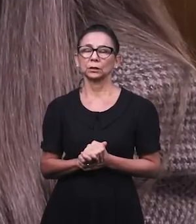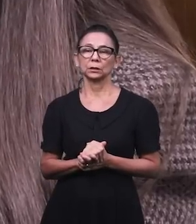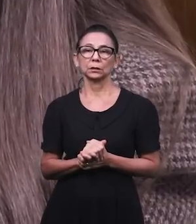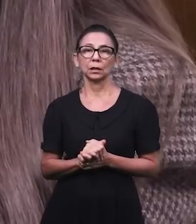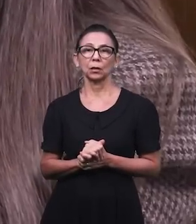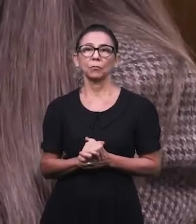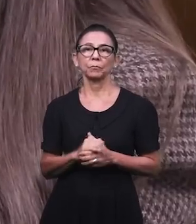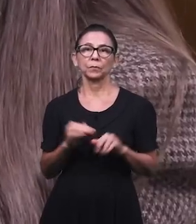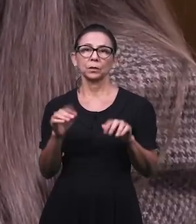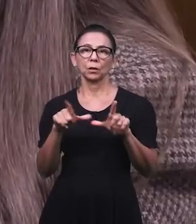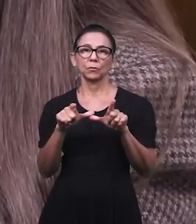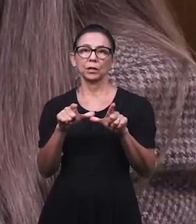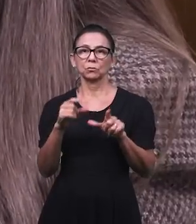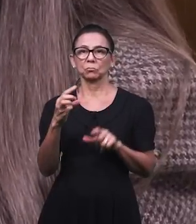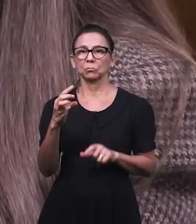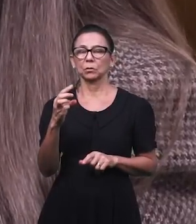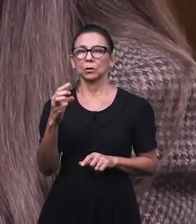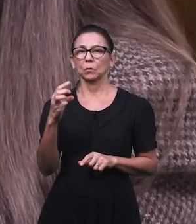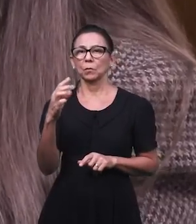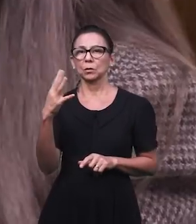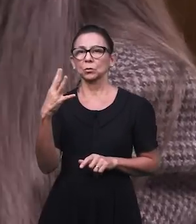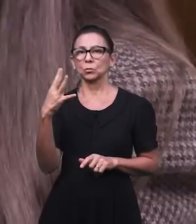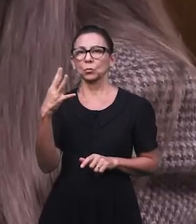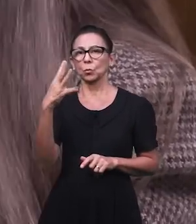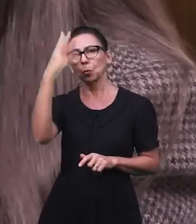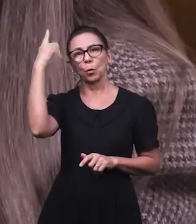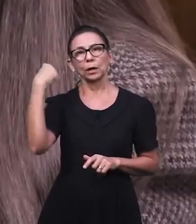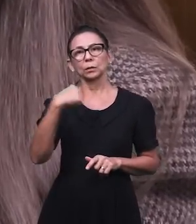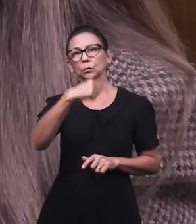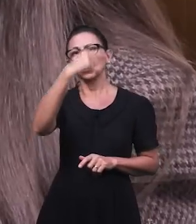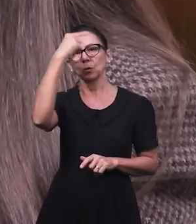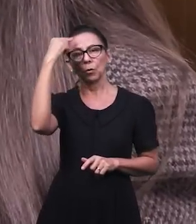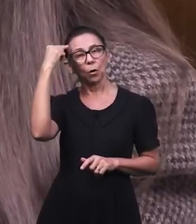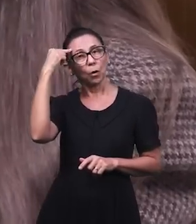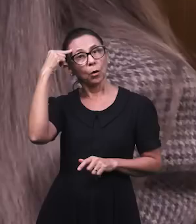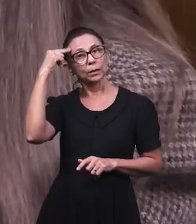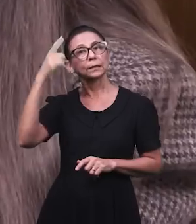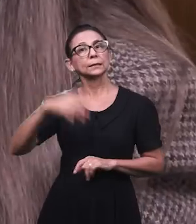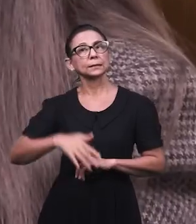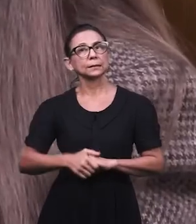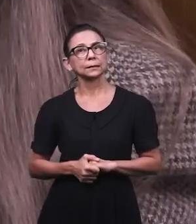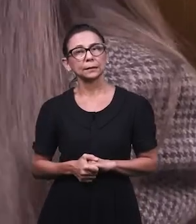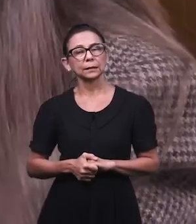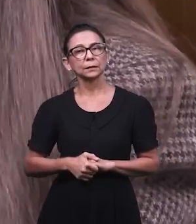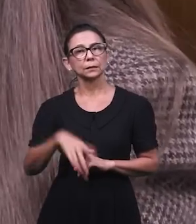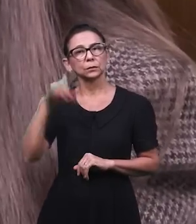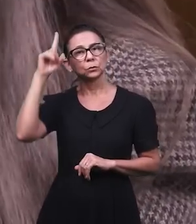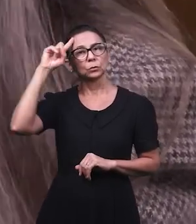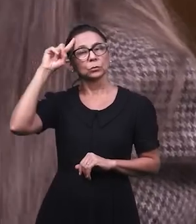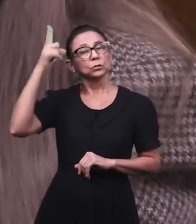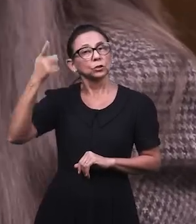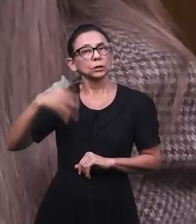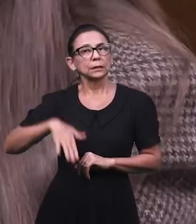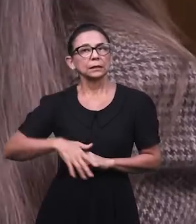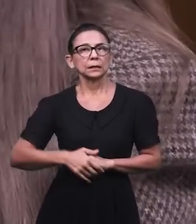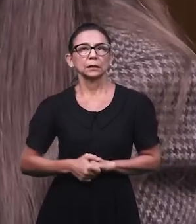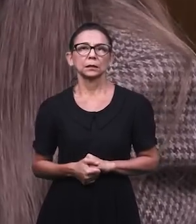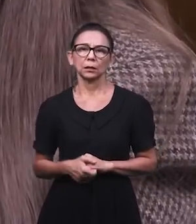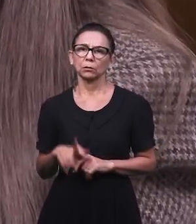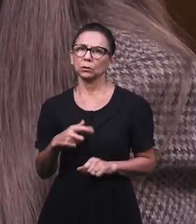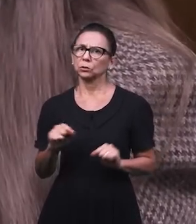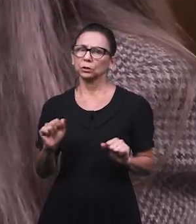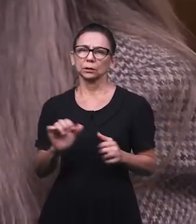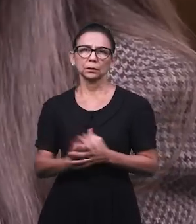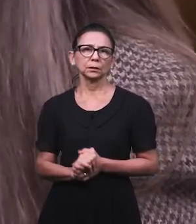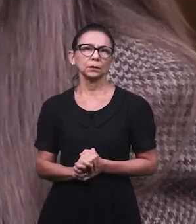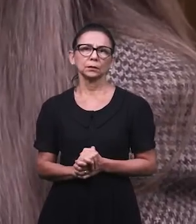quê? 4 horas de viagem, 2 horas, 3 horas de viagem por dia. Então eram 3 horas a menos no meu dia, eu tinha que me virar para dar conta.